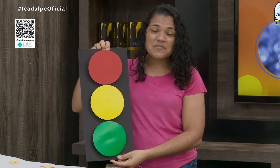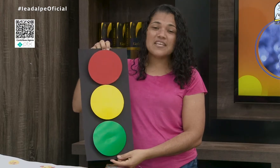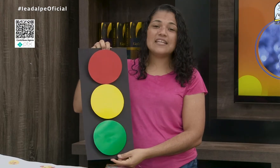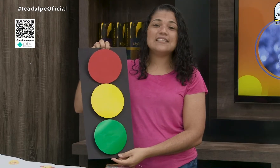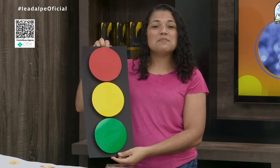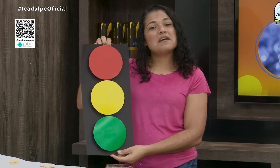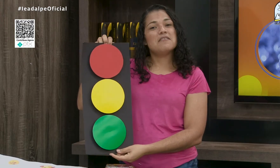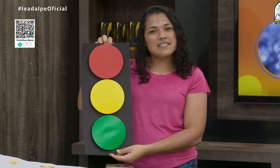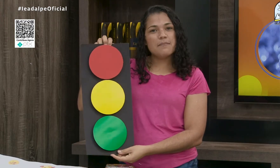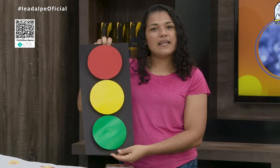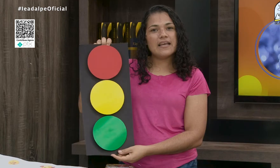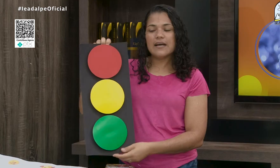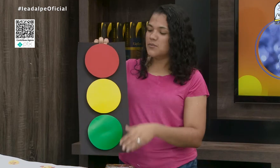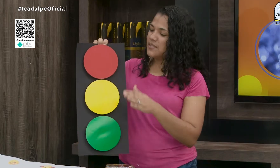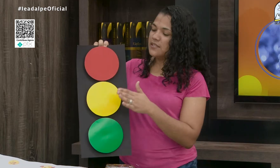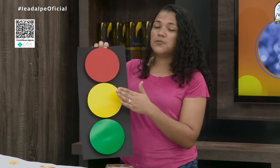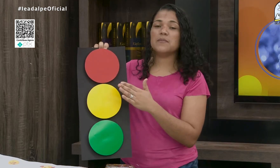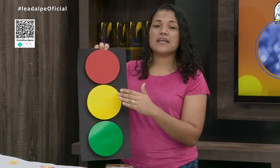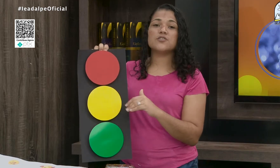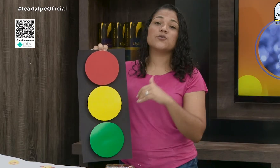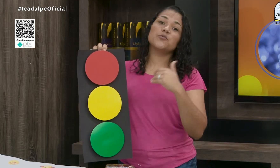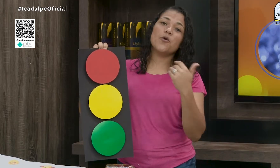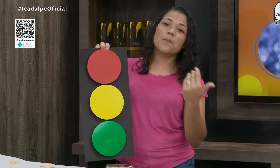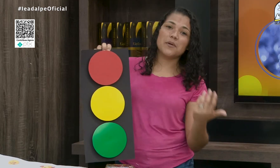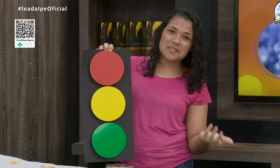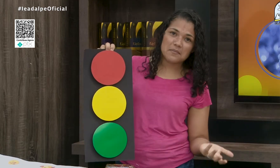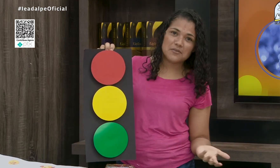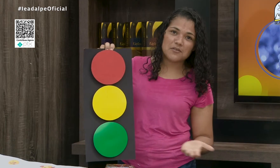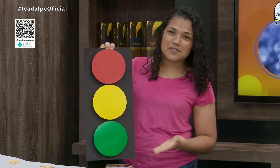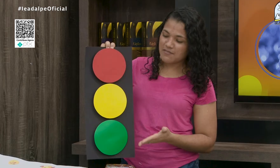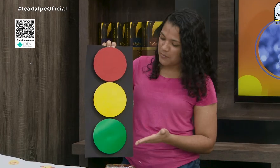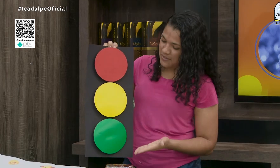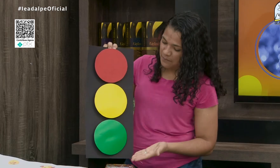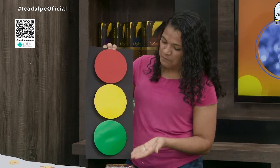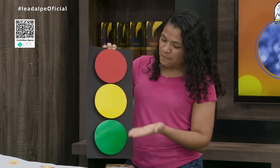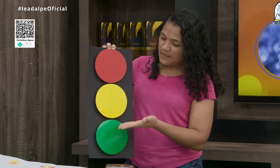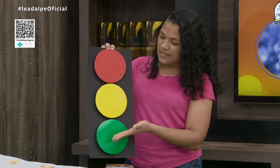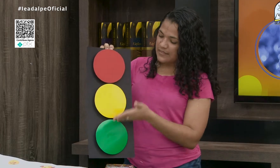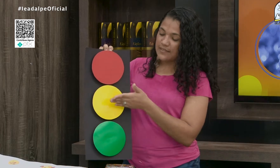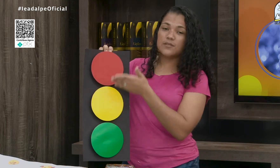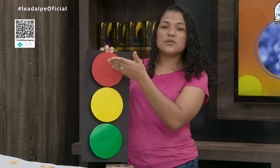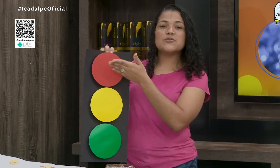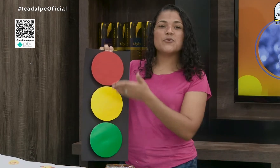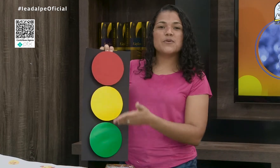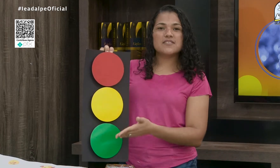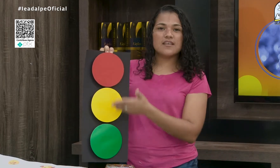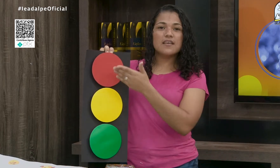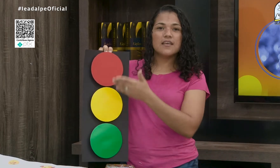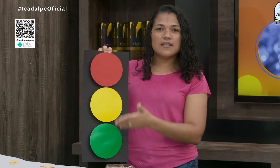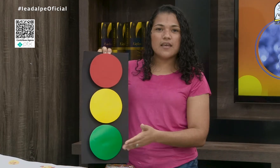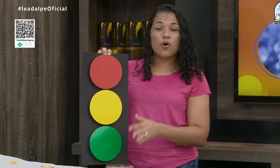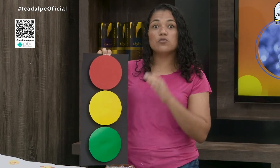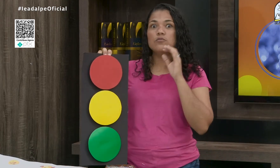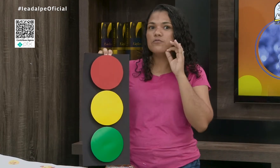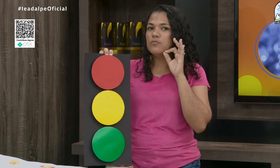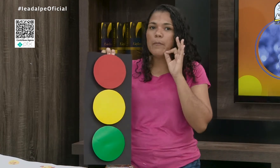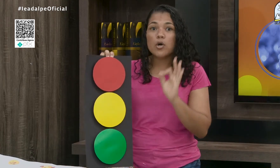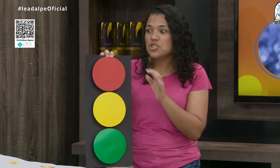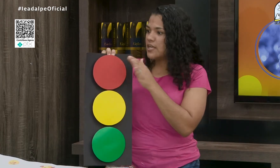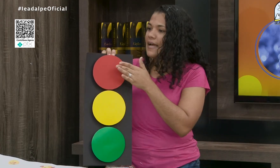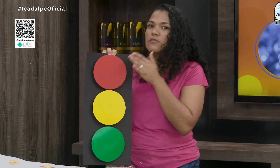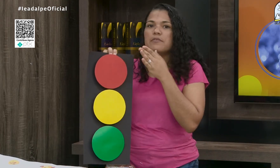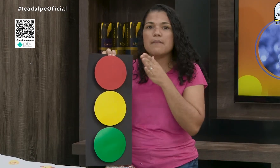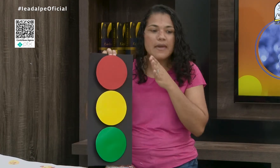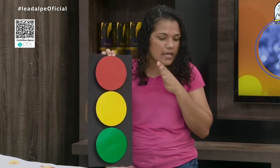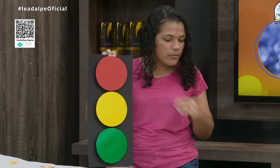dele. E a dinâmica vai ser bem legal, tanto na questão do comportamento, que você vai poder estar tratando as cores aqui, né? Ó, não